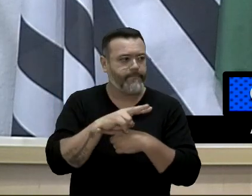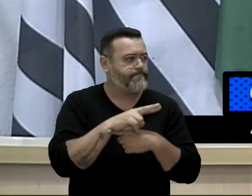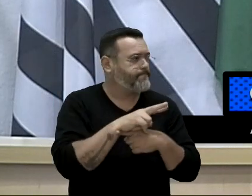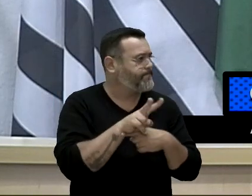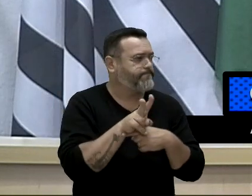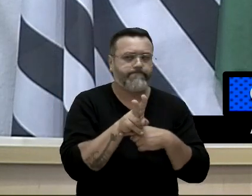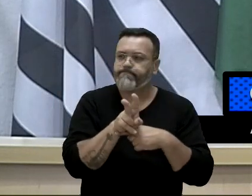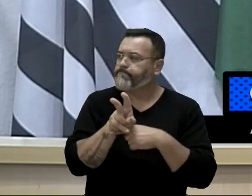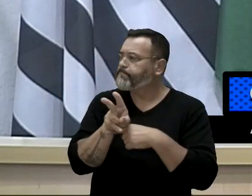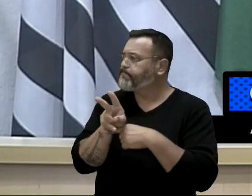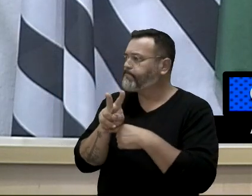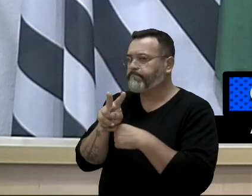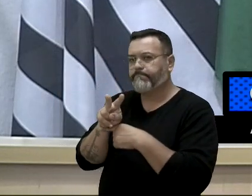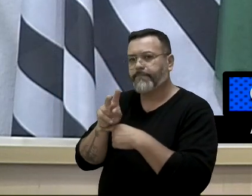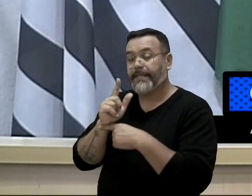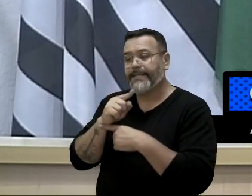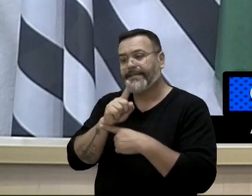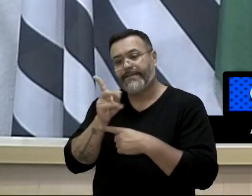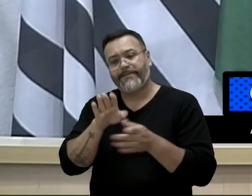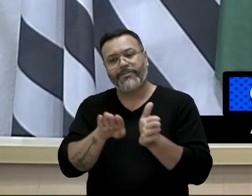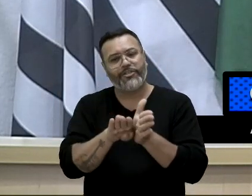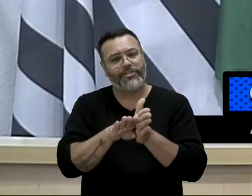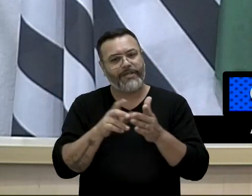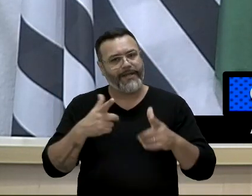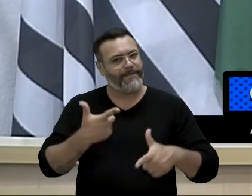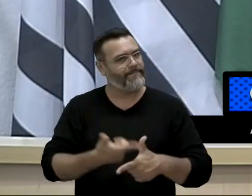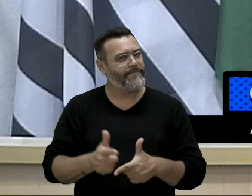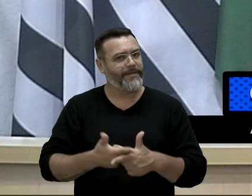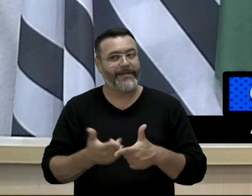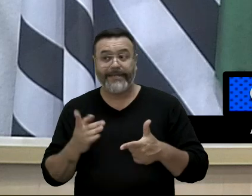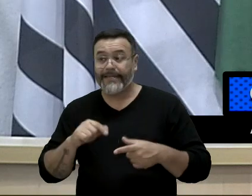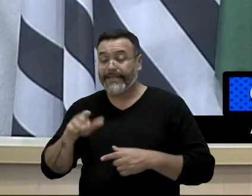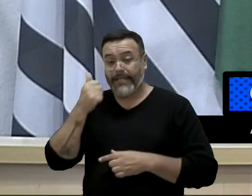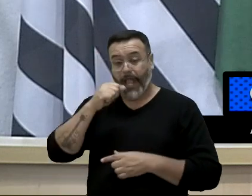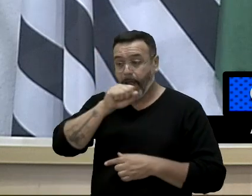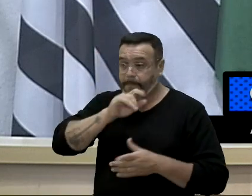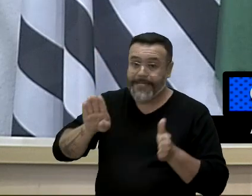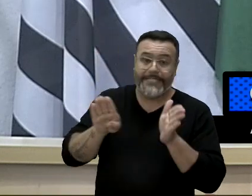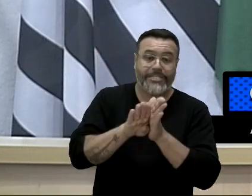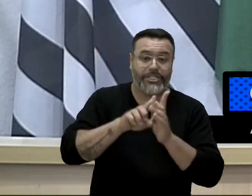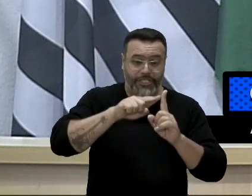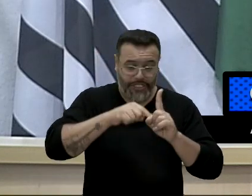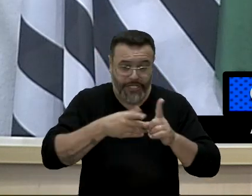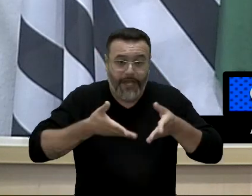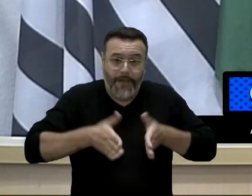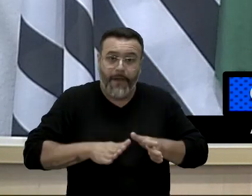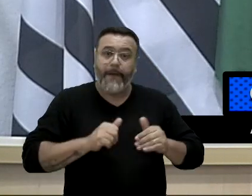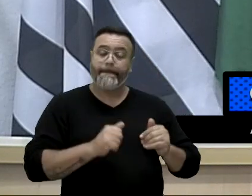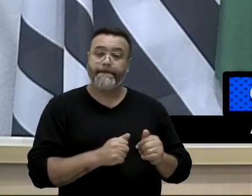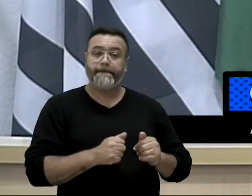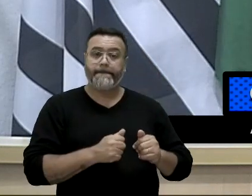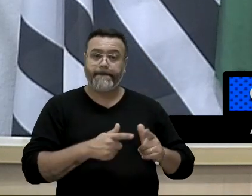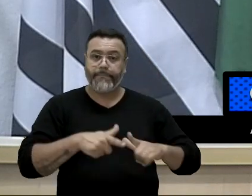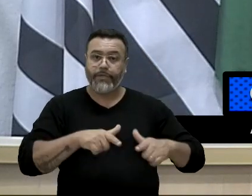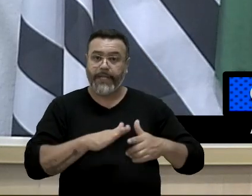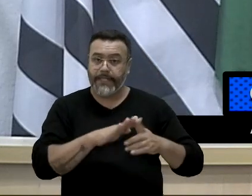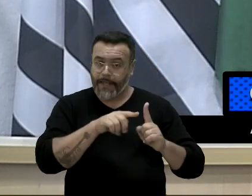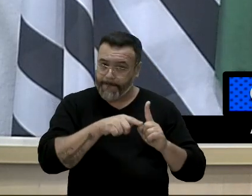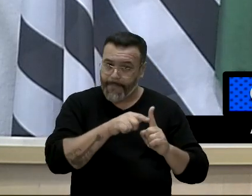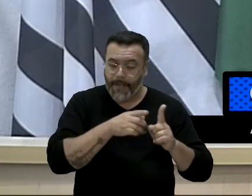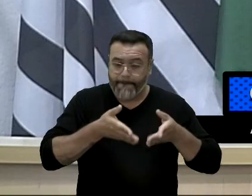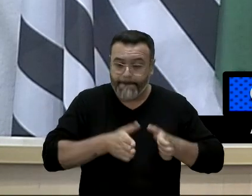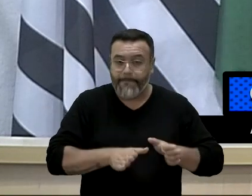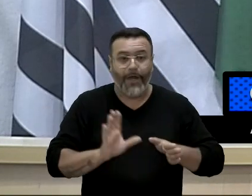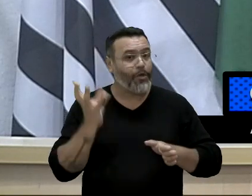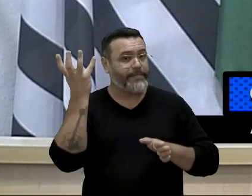eu fui, nós tínhamos problemas. Desde que a mãe chega para o trabalho de parto, tem a parte burocrática que tem que acontecer, mas a distância